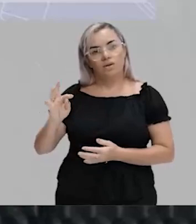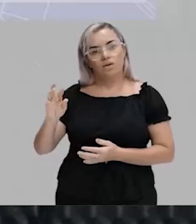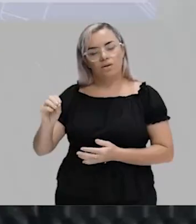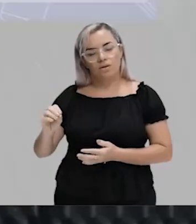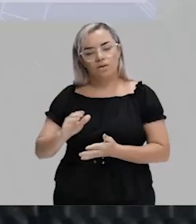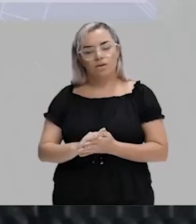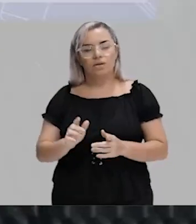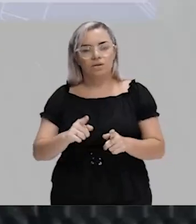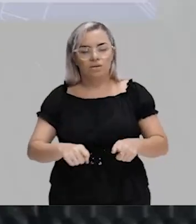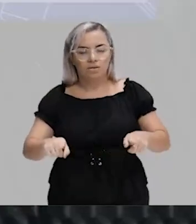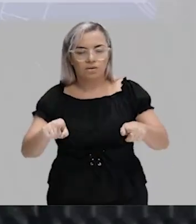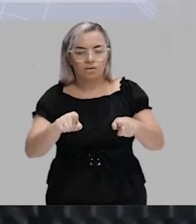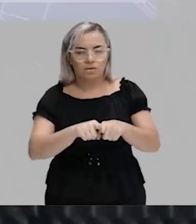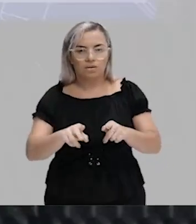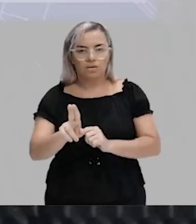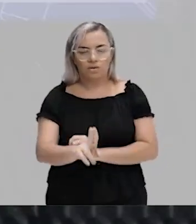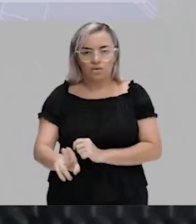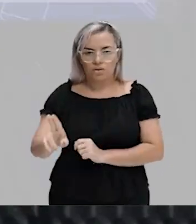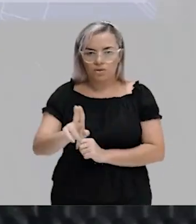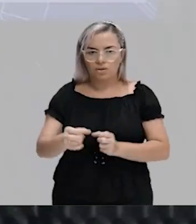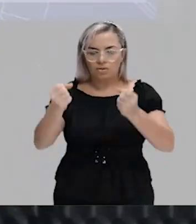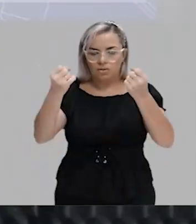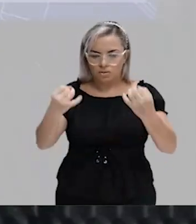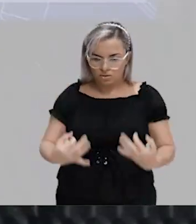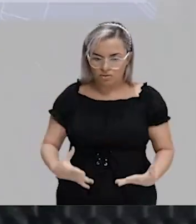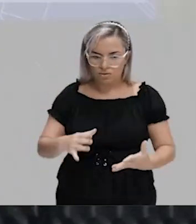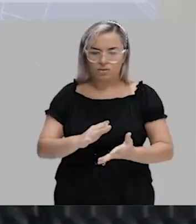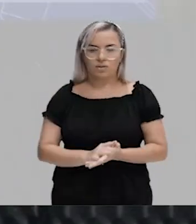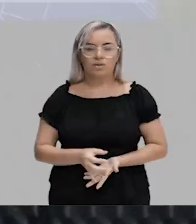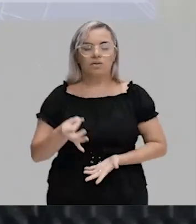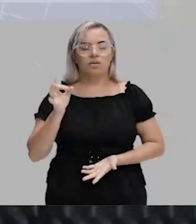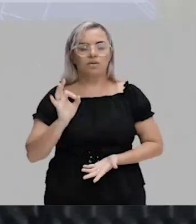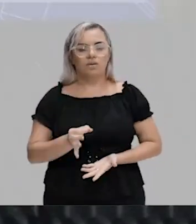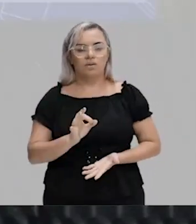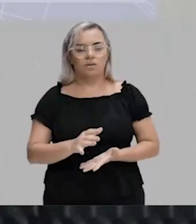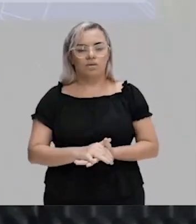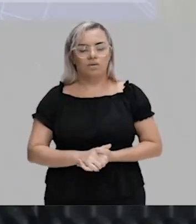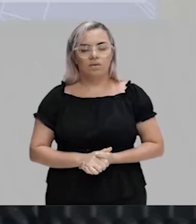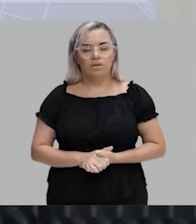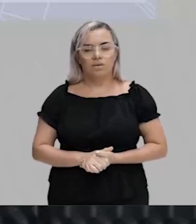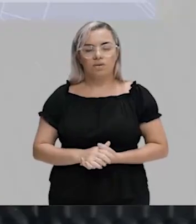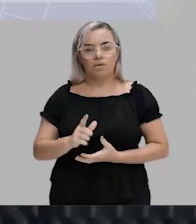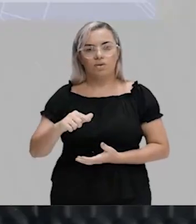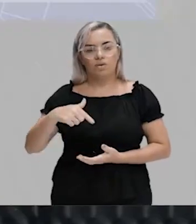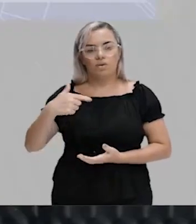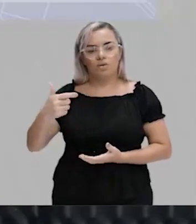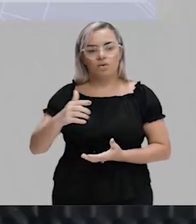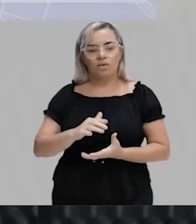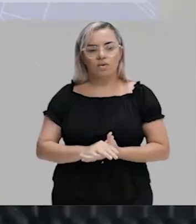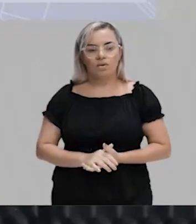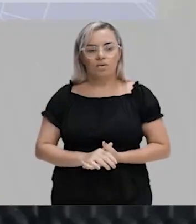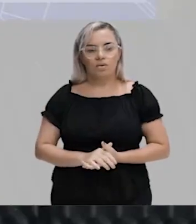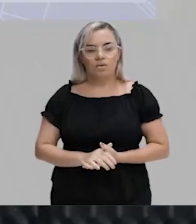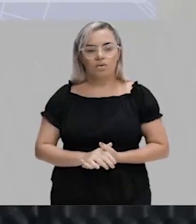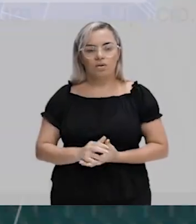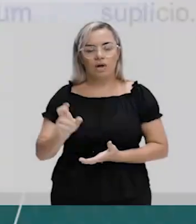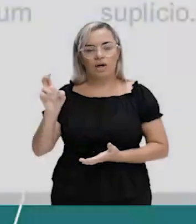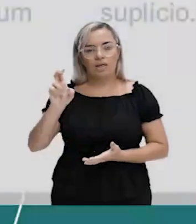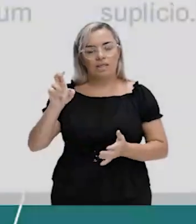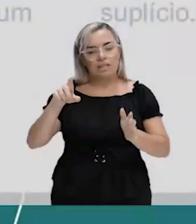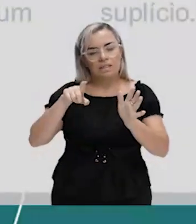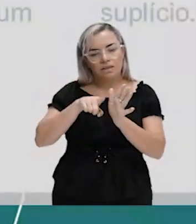pronomes pessoais do caso oblíquo. Certo? Vamos então para outra questão, a questão de número